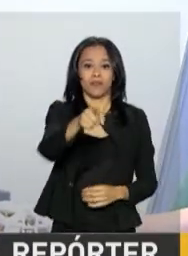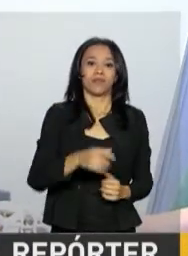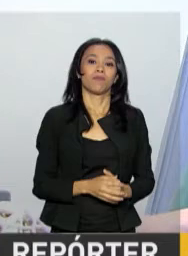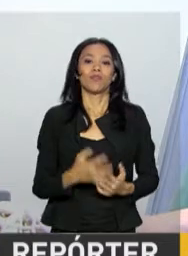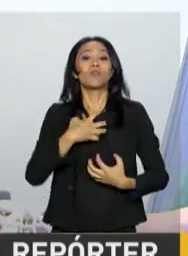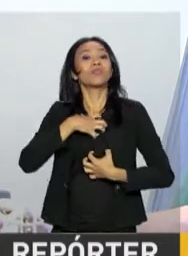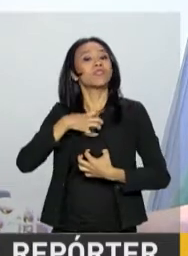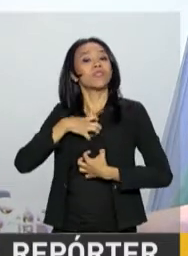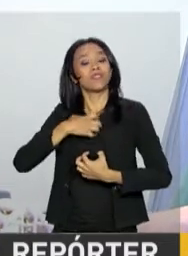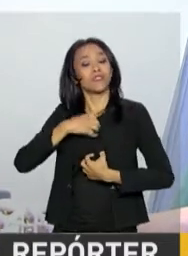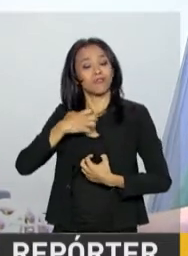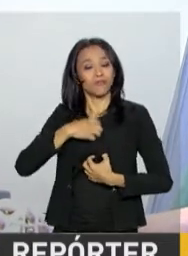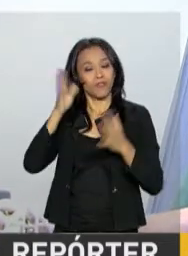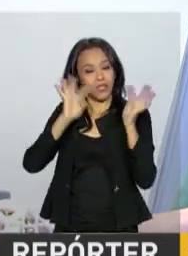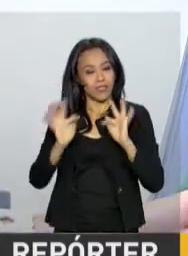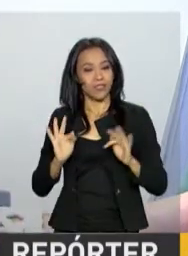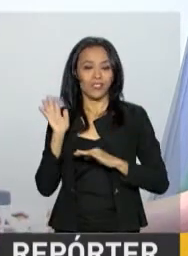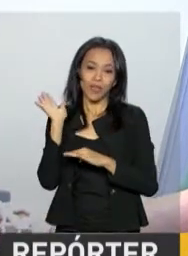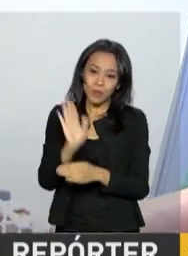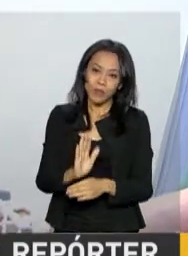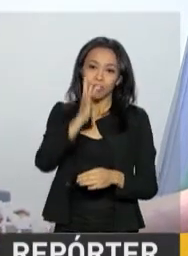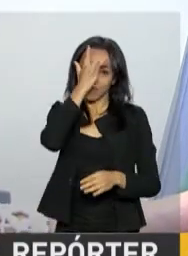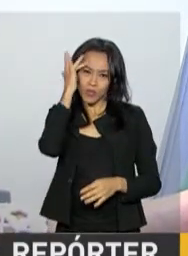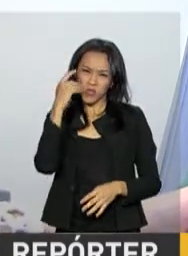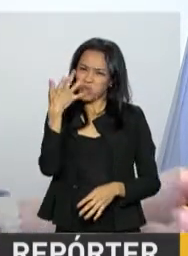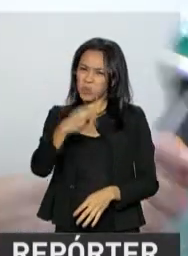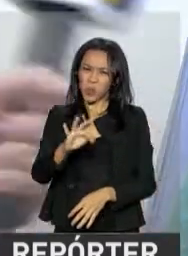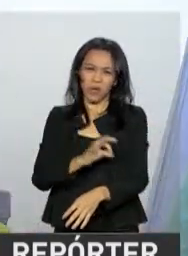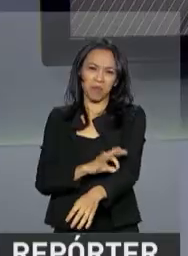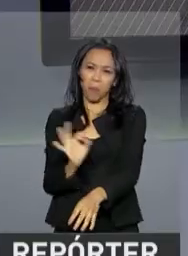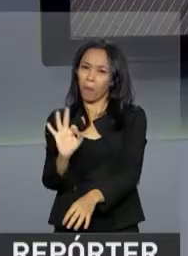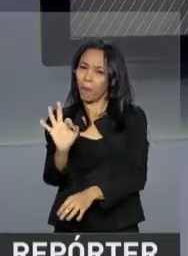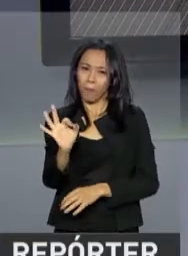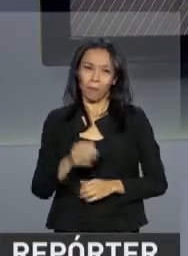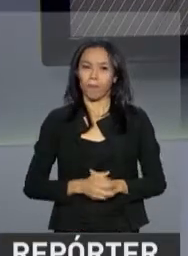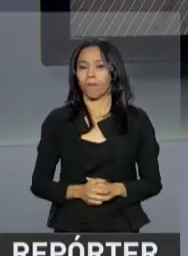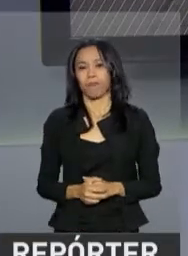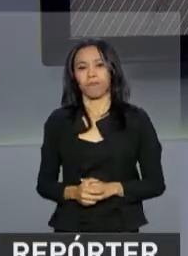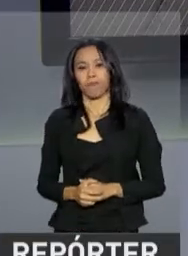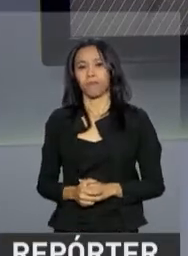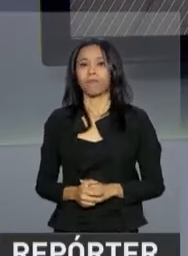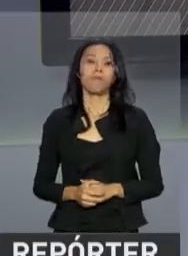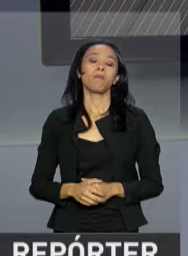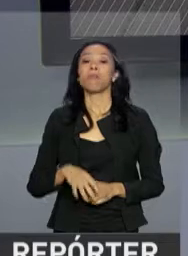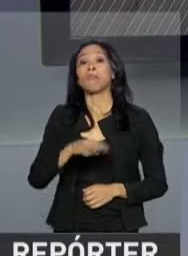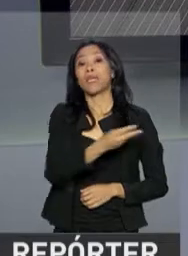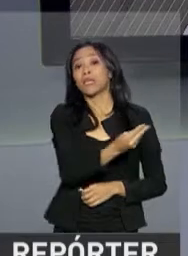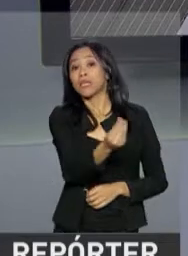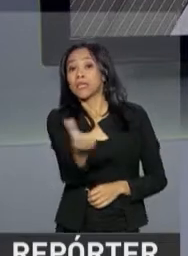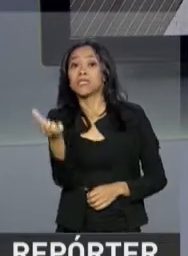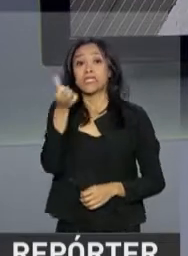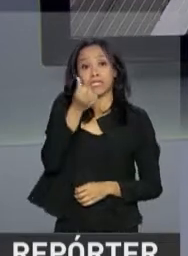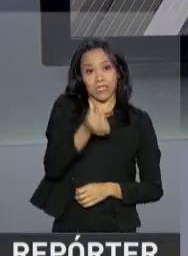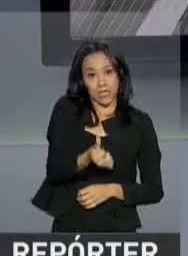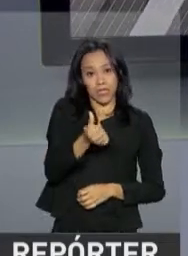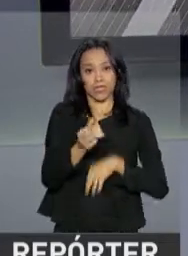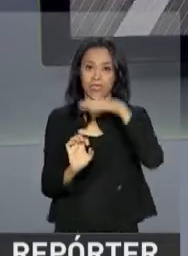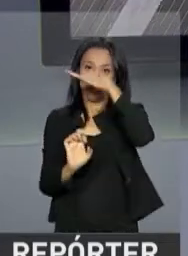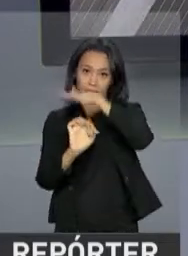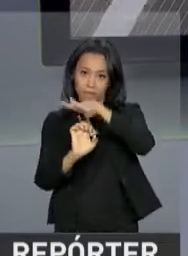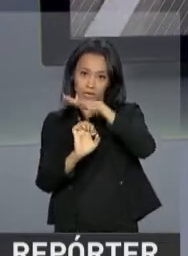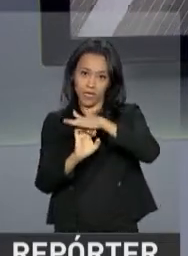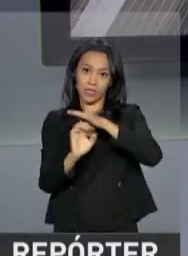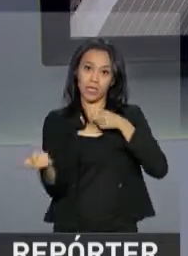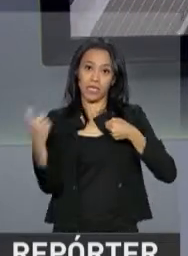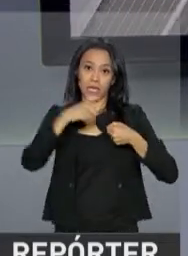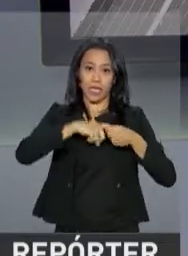né está ajudando as pessoas estarão no próximo muito tranqüilo não dói nada seis distribuidoras de energia elétrica ligadas